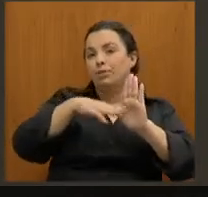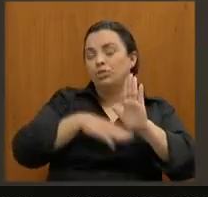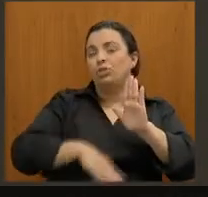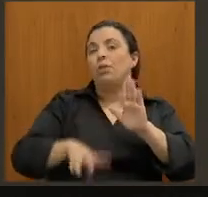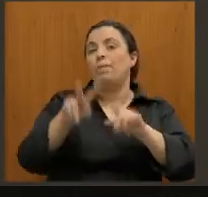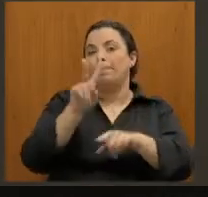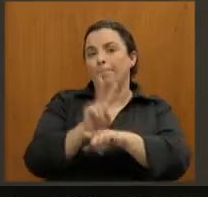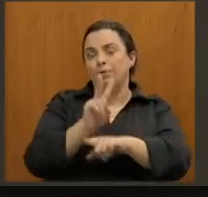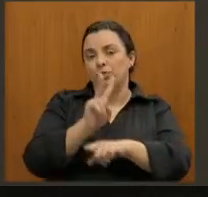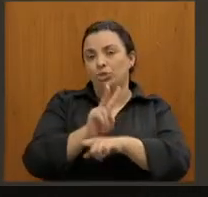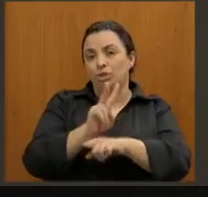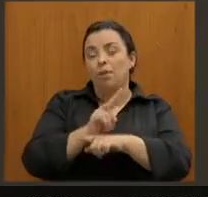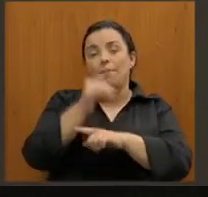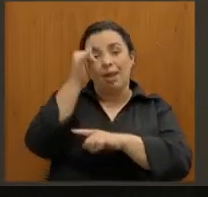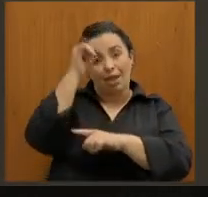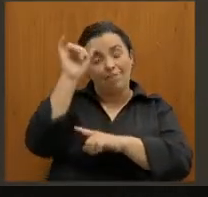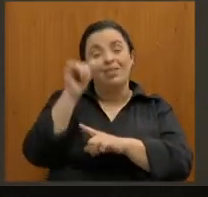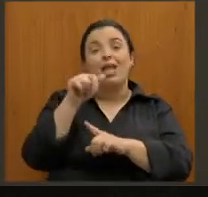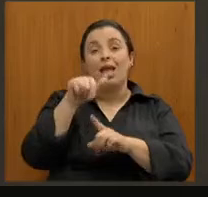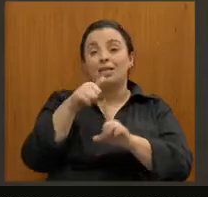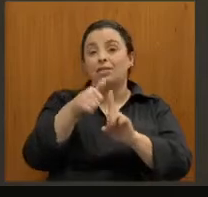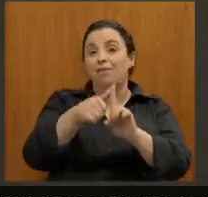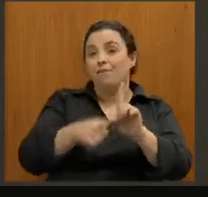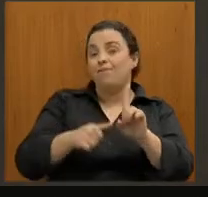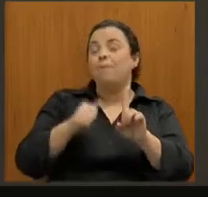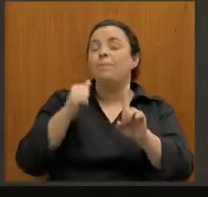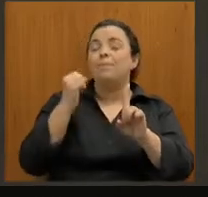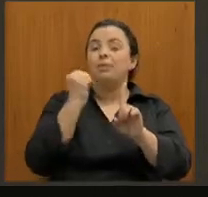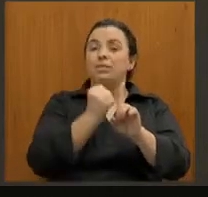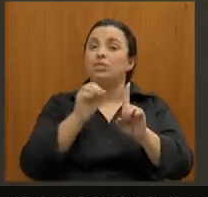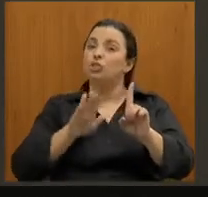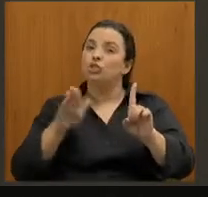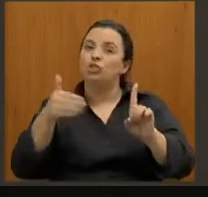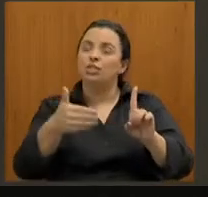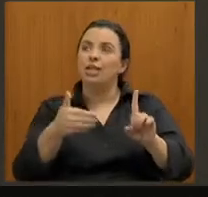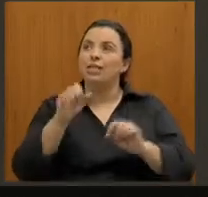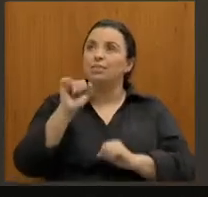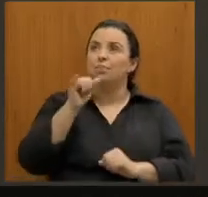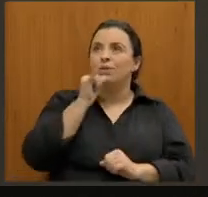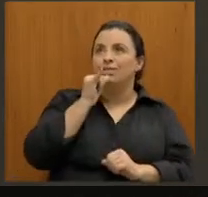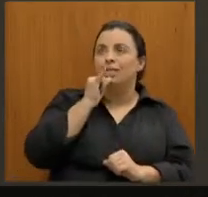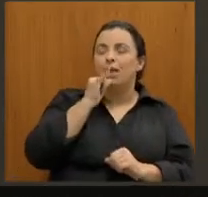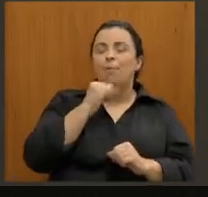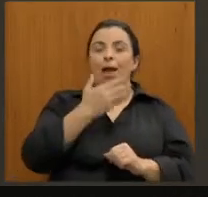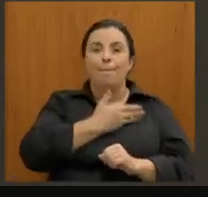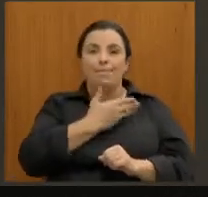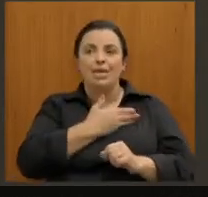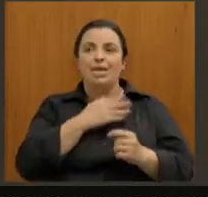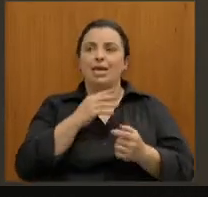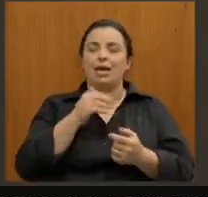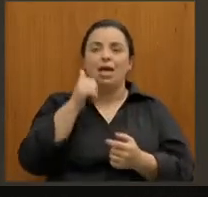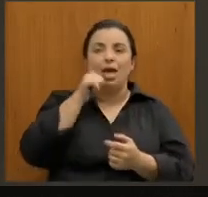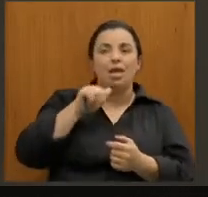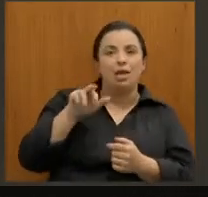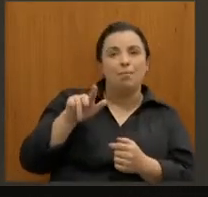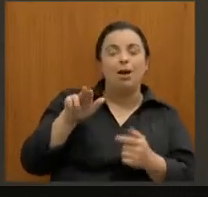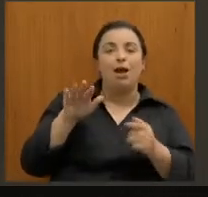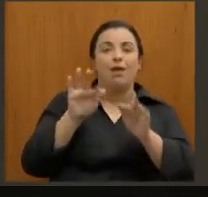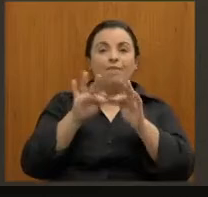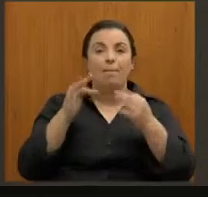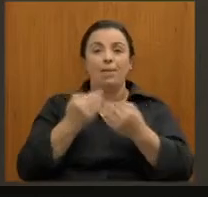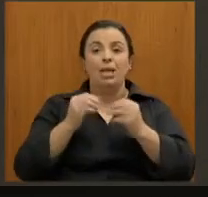directo que ocorre quando as amigas tentam proteger as irmãs tentam proteger a família tenta